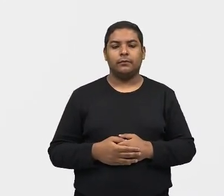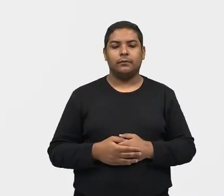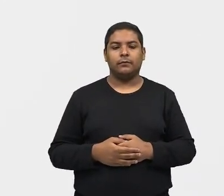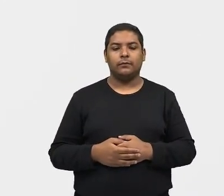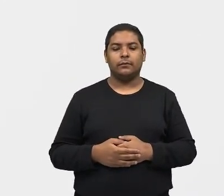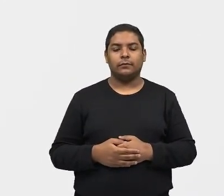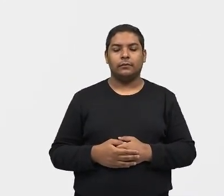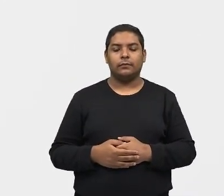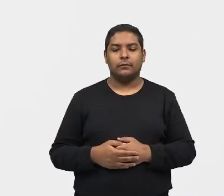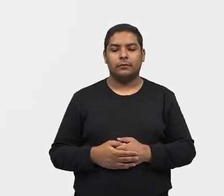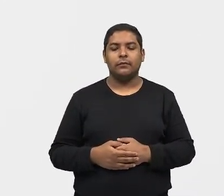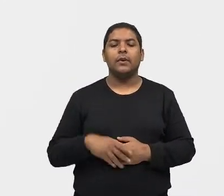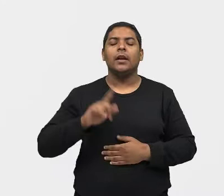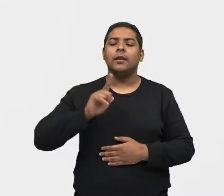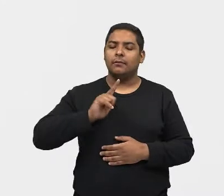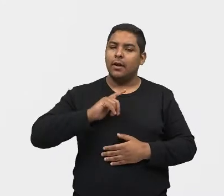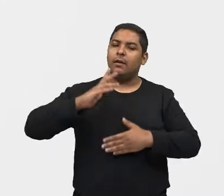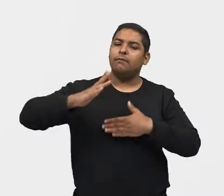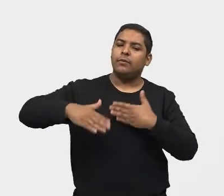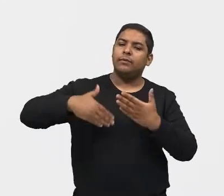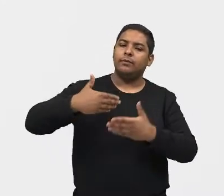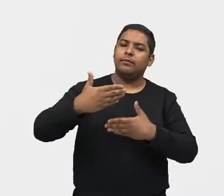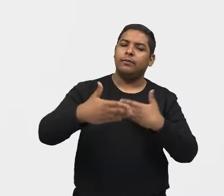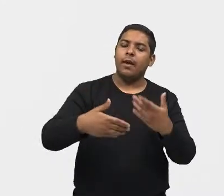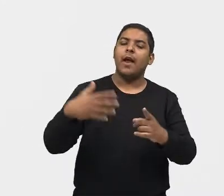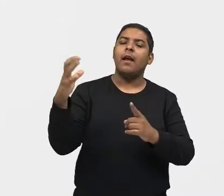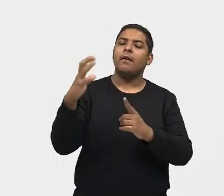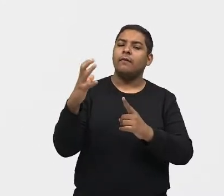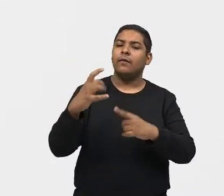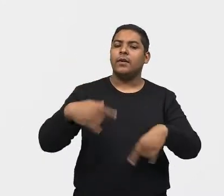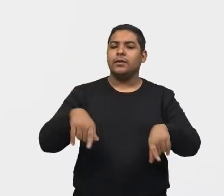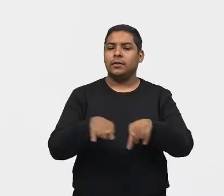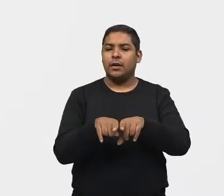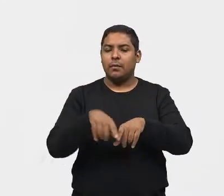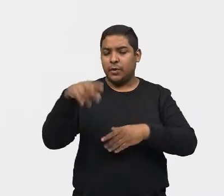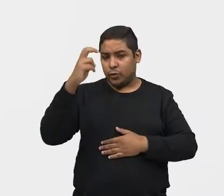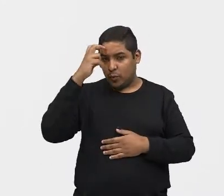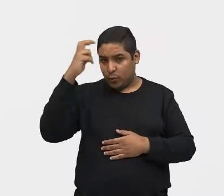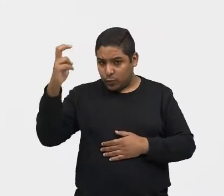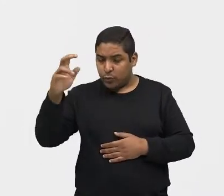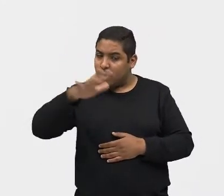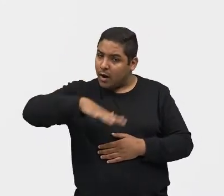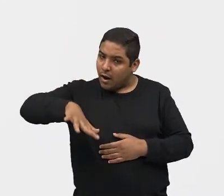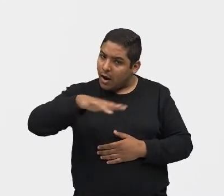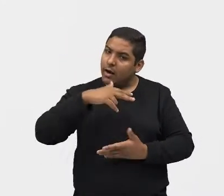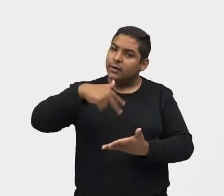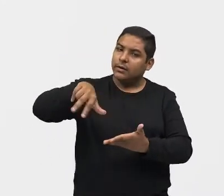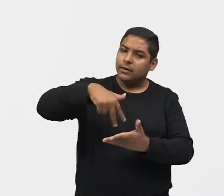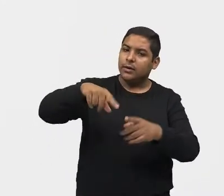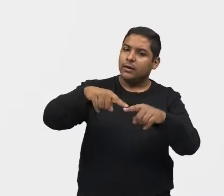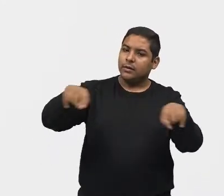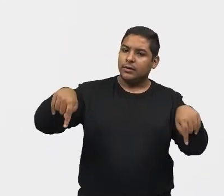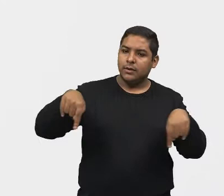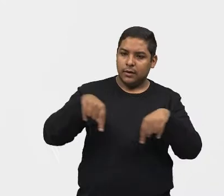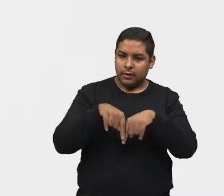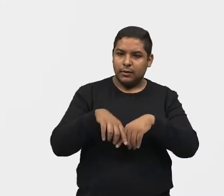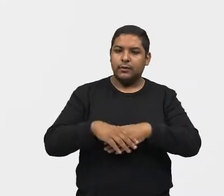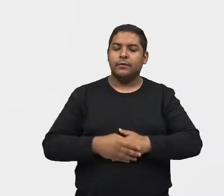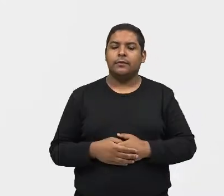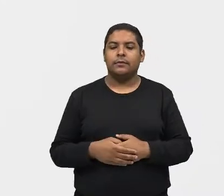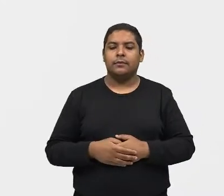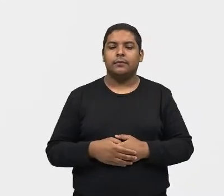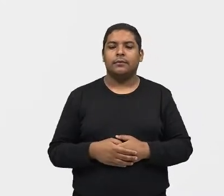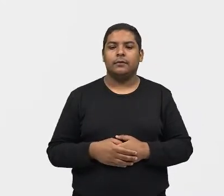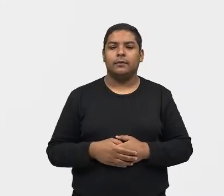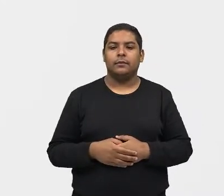há toda uma evolução e uma influência de culturas na dança de salão. E todas são dançadas em quê?